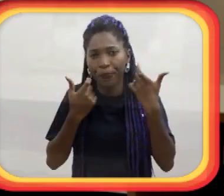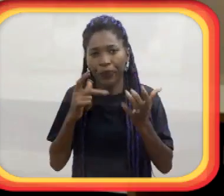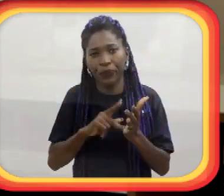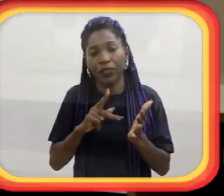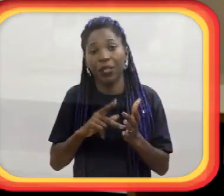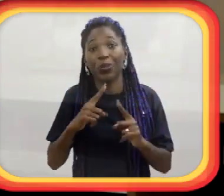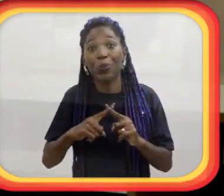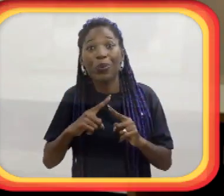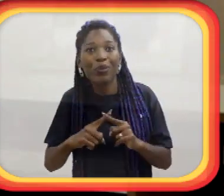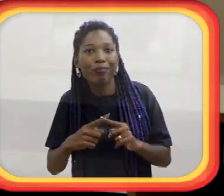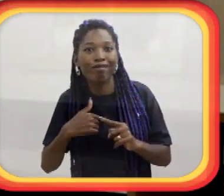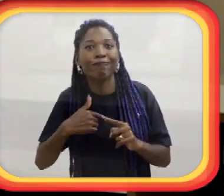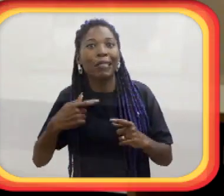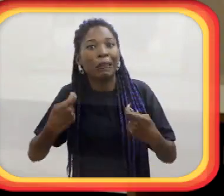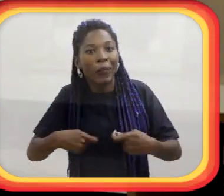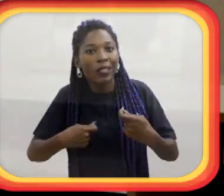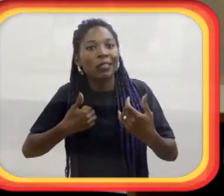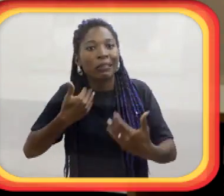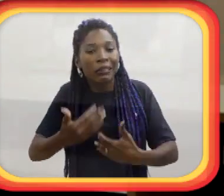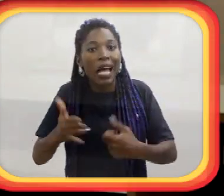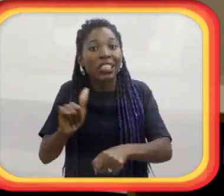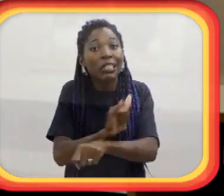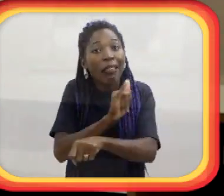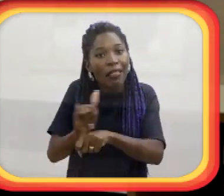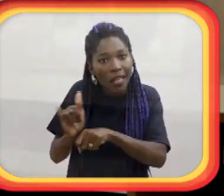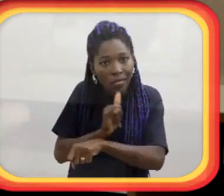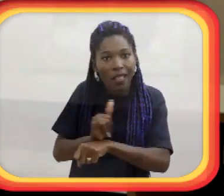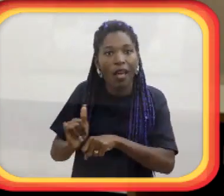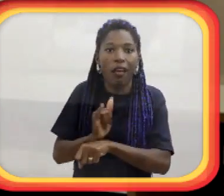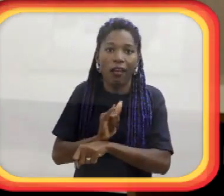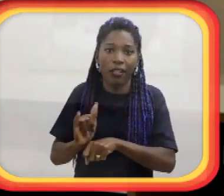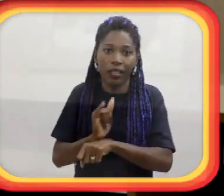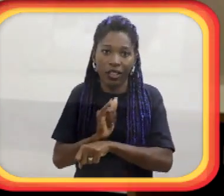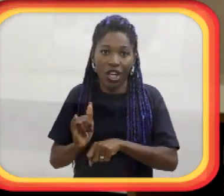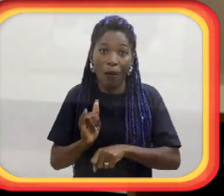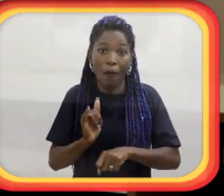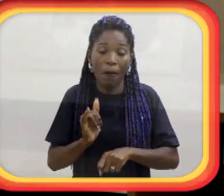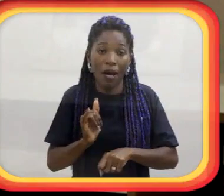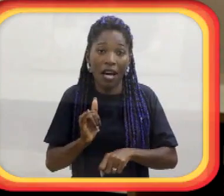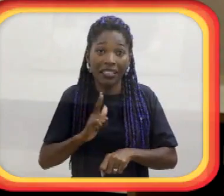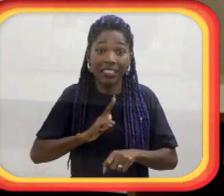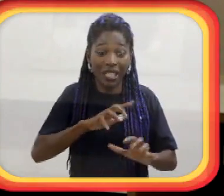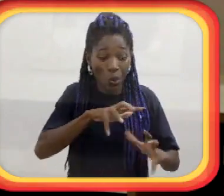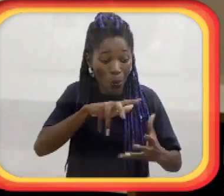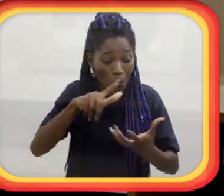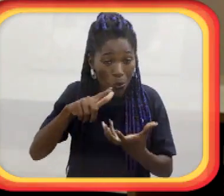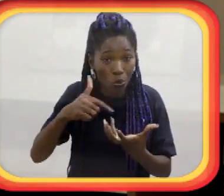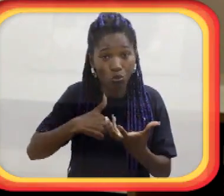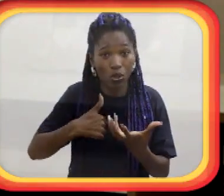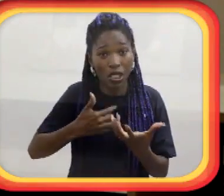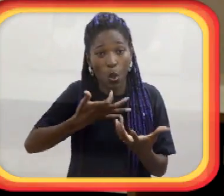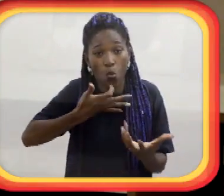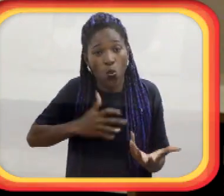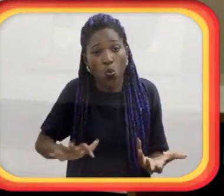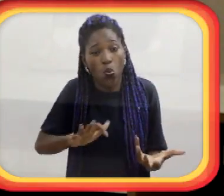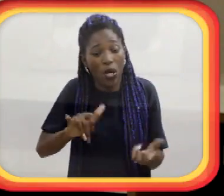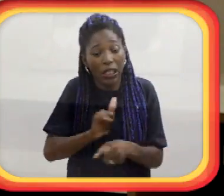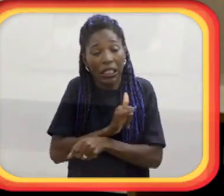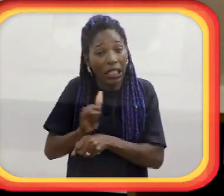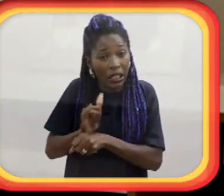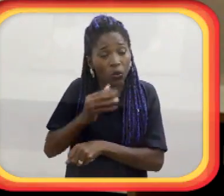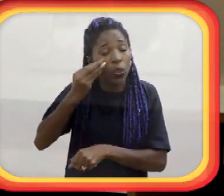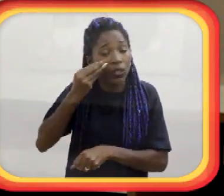se preocupa, mas muito mais porque eu preciso desenvolver estratégias para estar no mundo, as quais eu